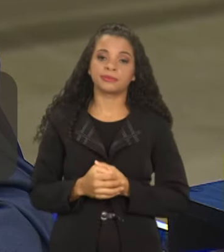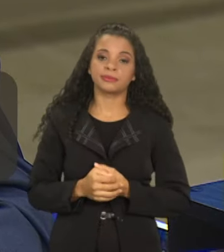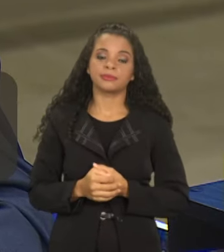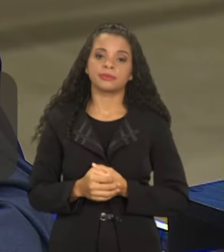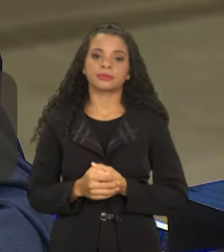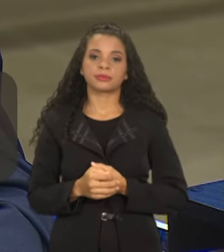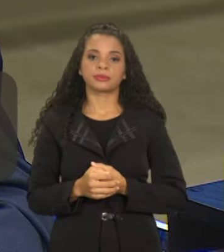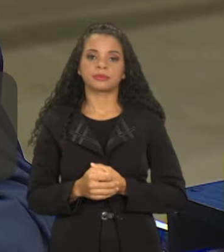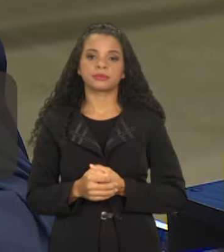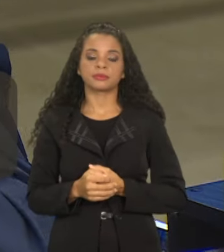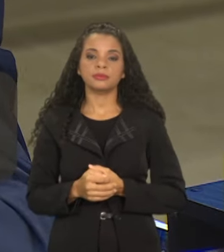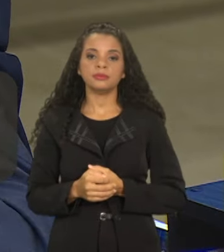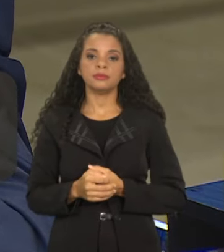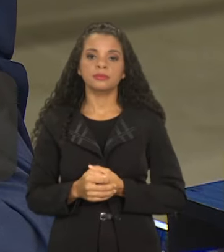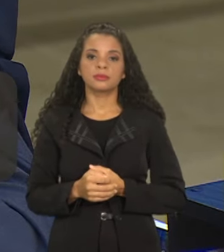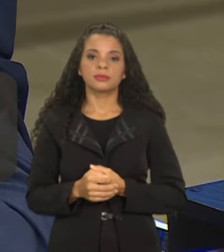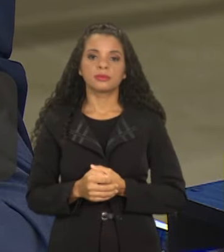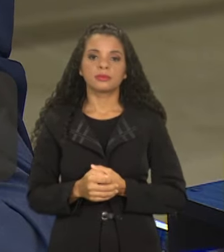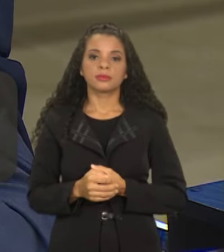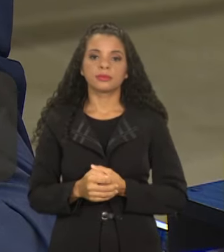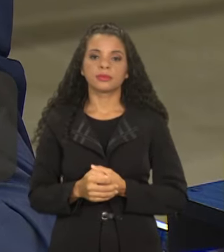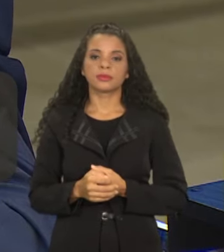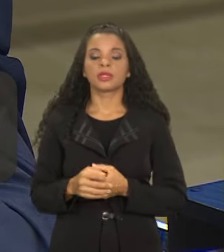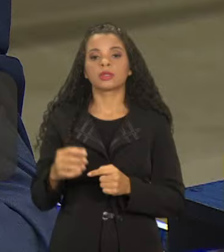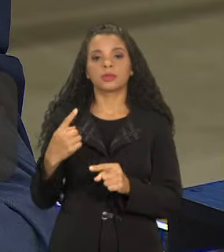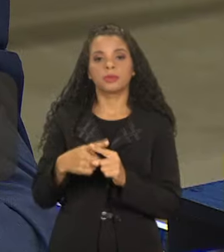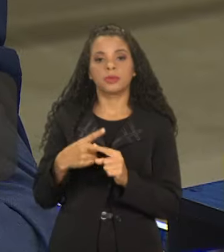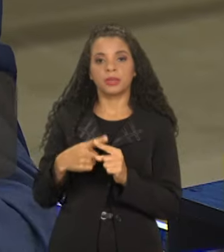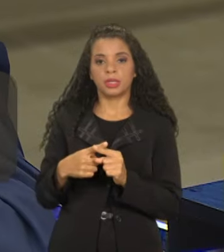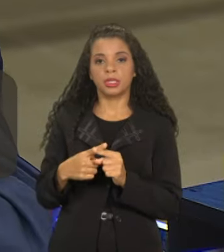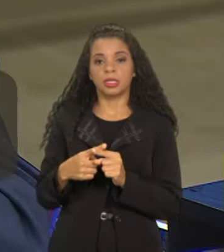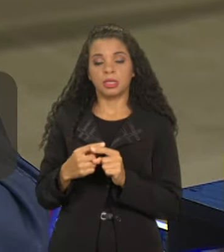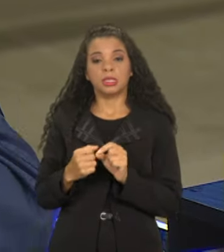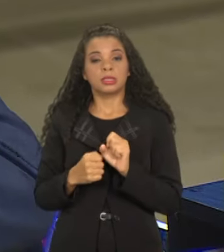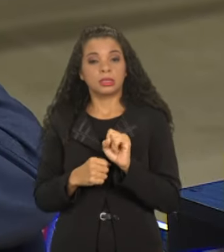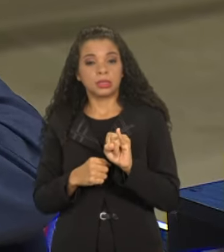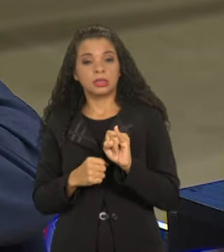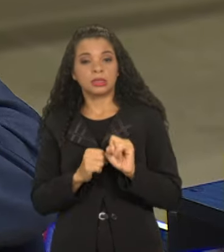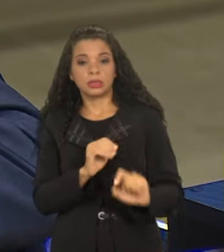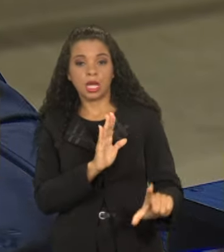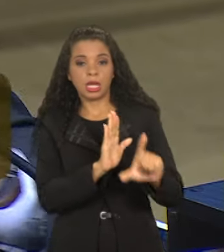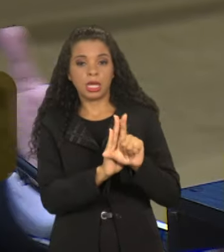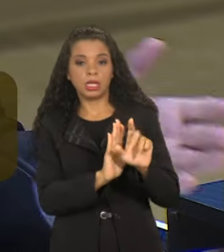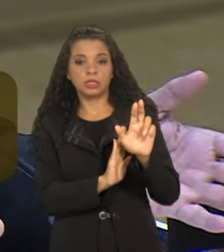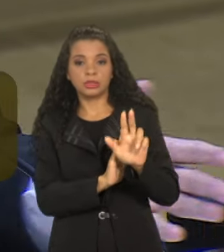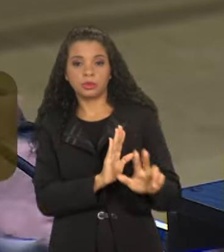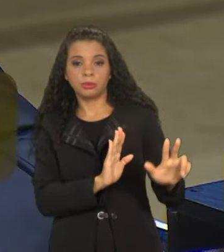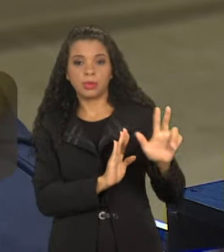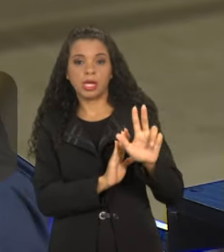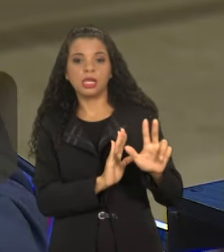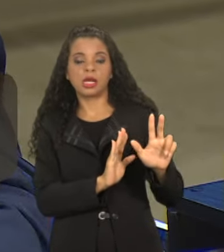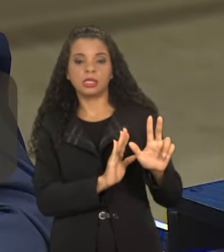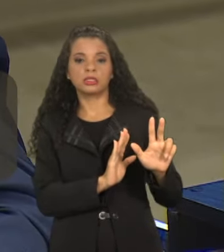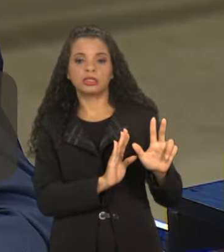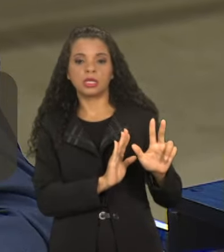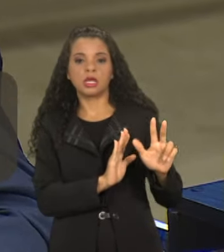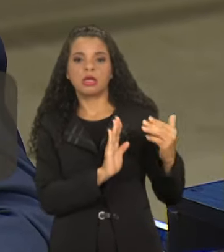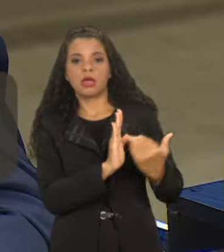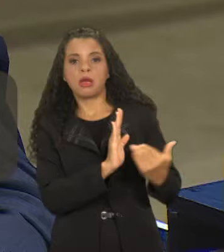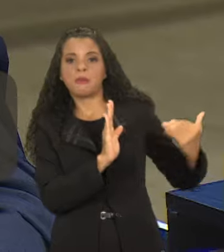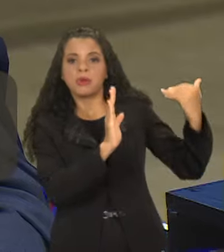Porque, se esta visão da lei municipal de Uberlândia prevalecesse, por exemplo, as pessoas